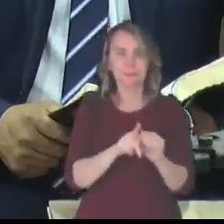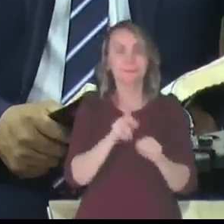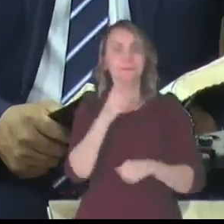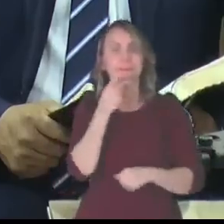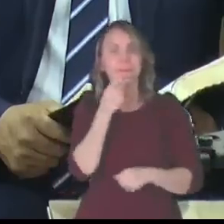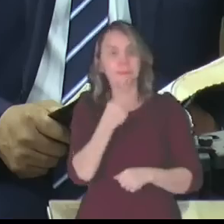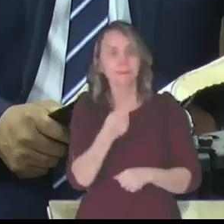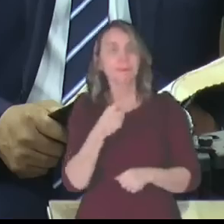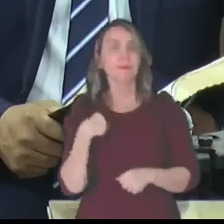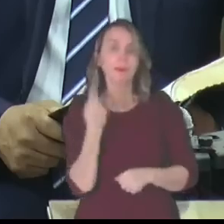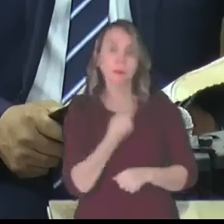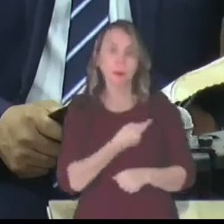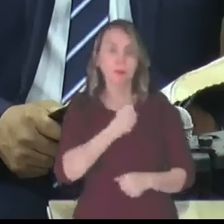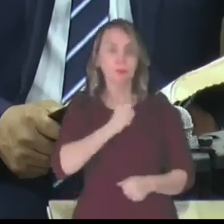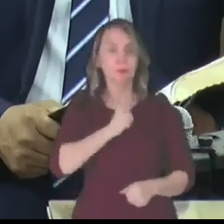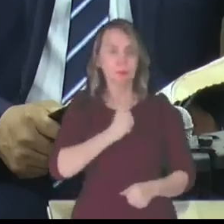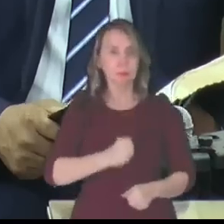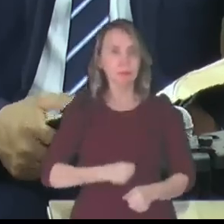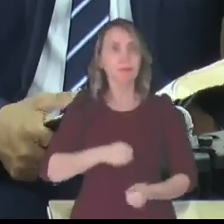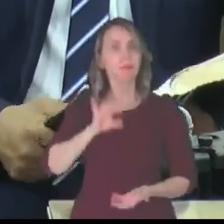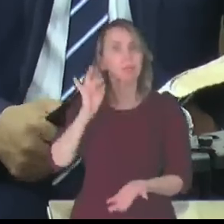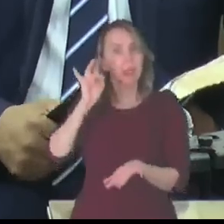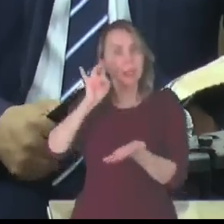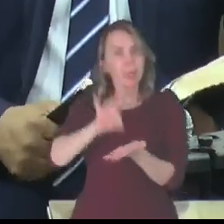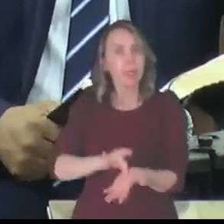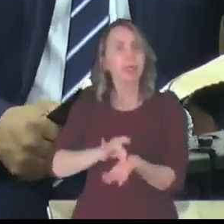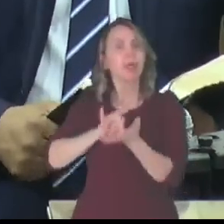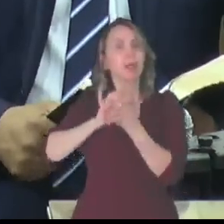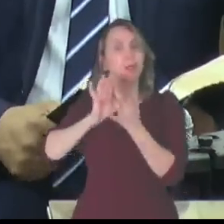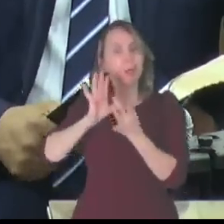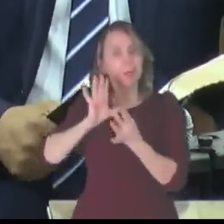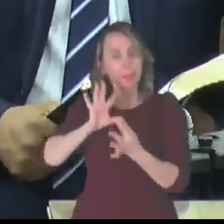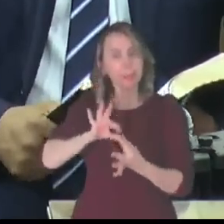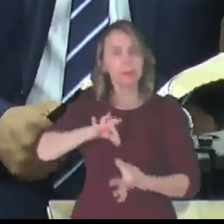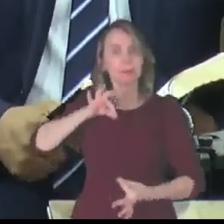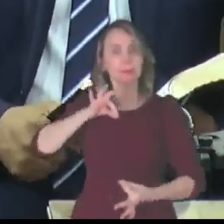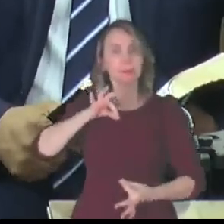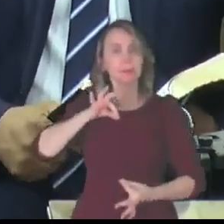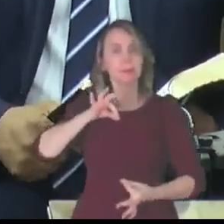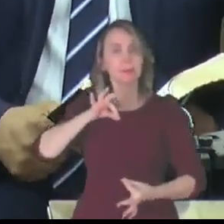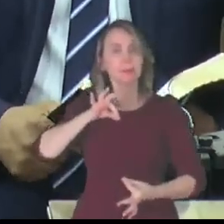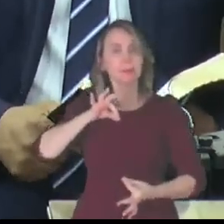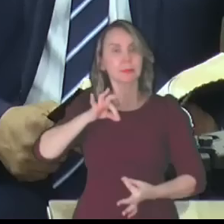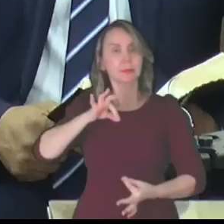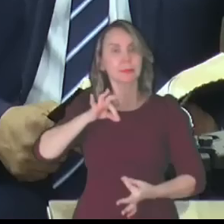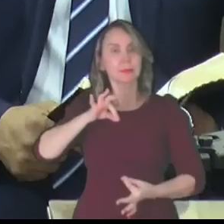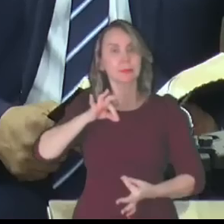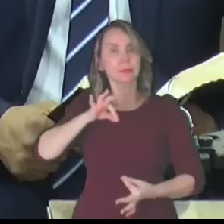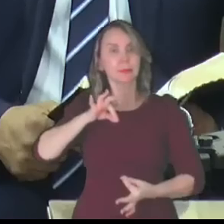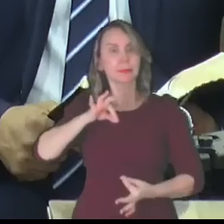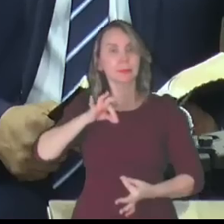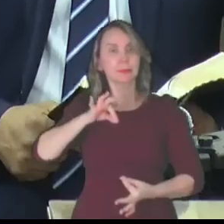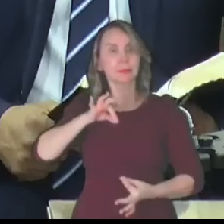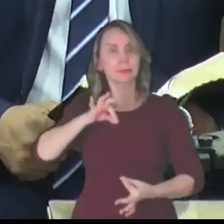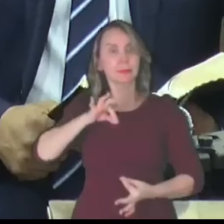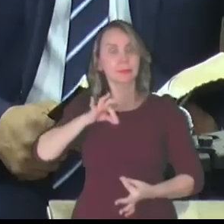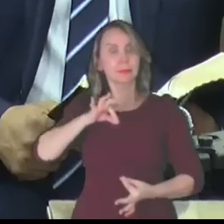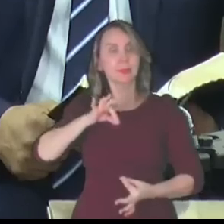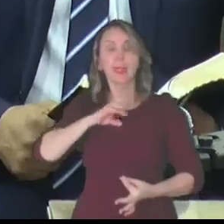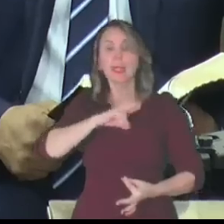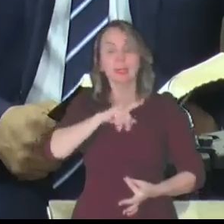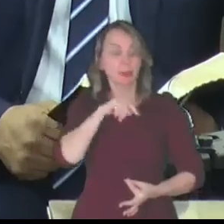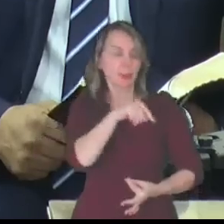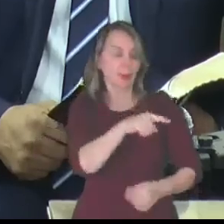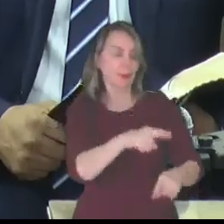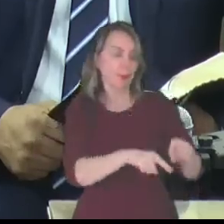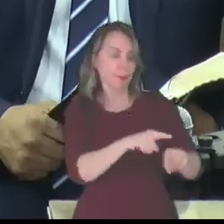é real é espiritual não é mais desculpa aí não é mais necessário do Antigo